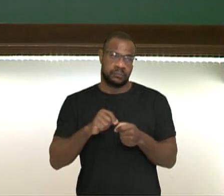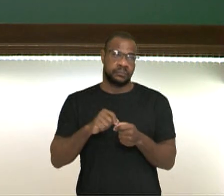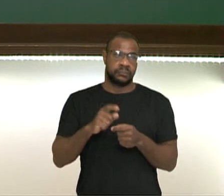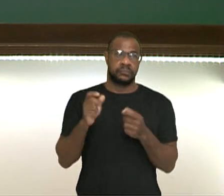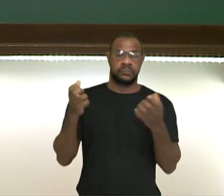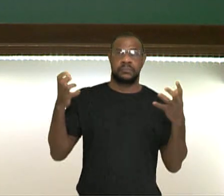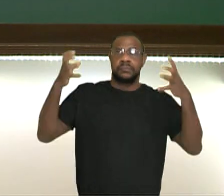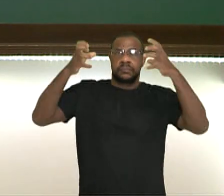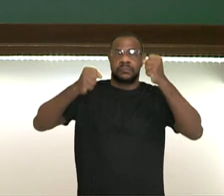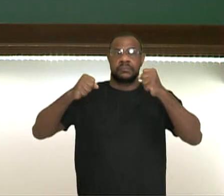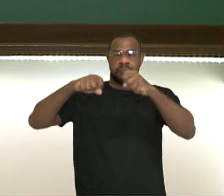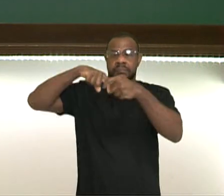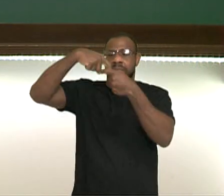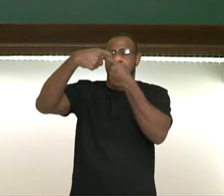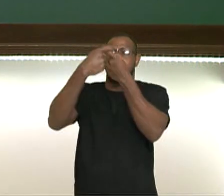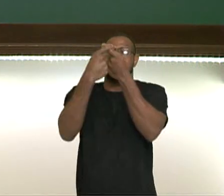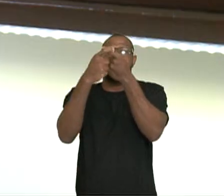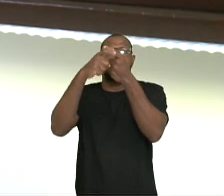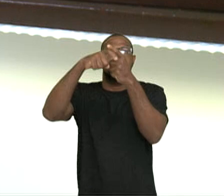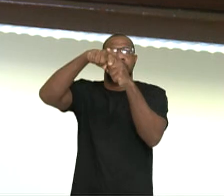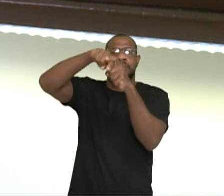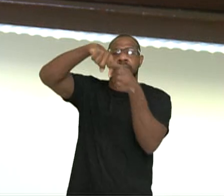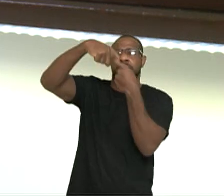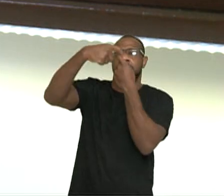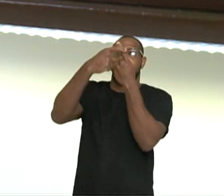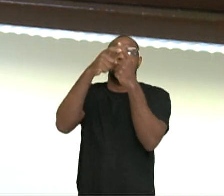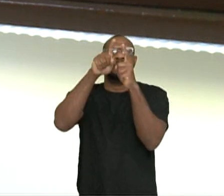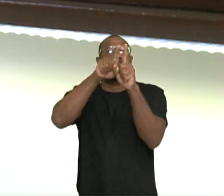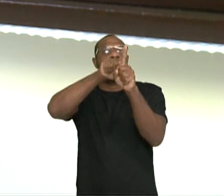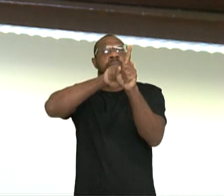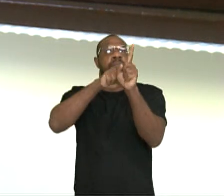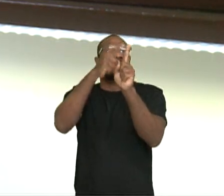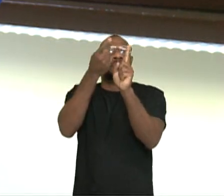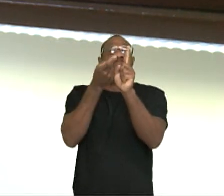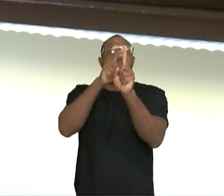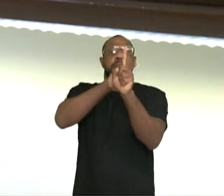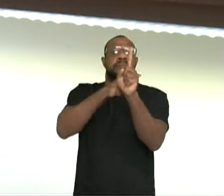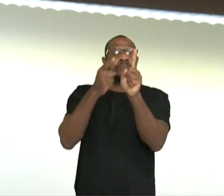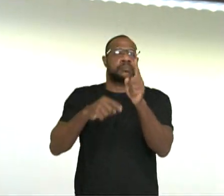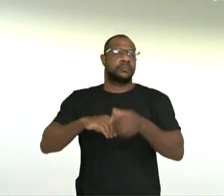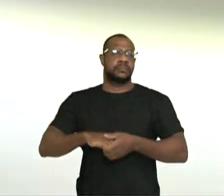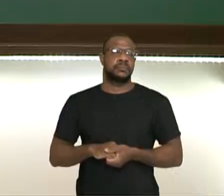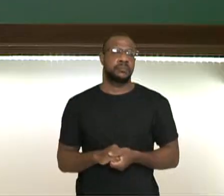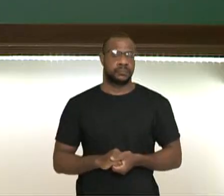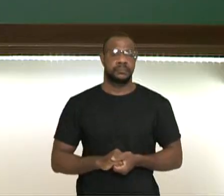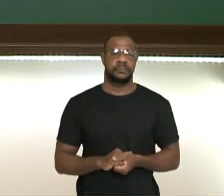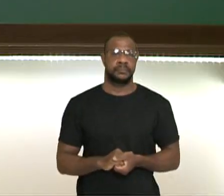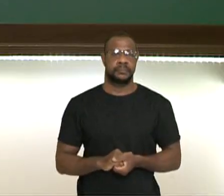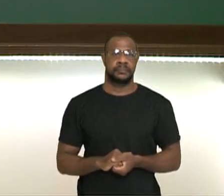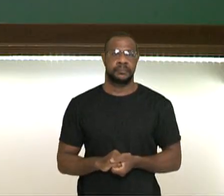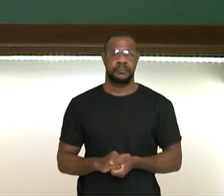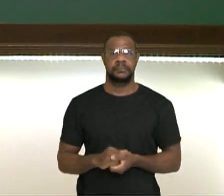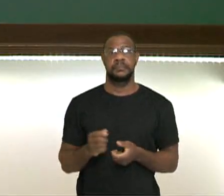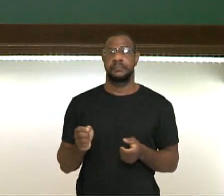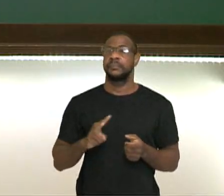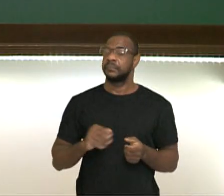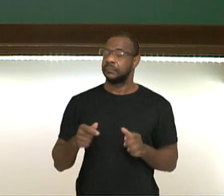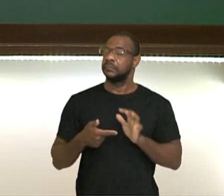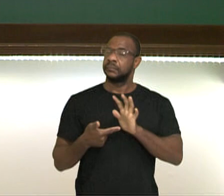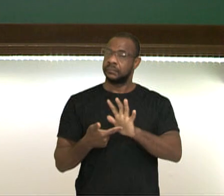de segurança, ele também vai estar fazendo o seu espetáculo, tá bom?